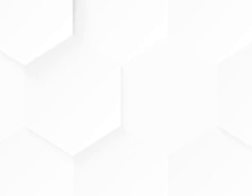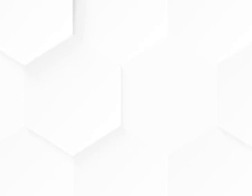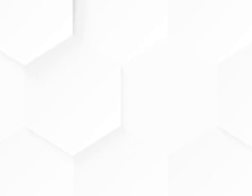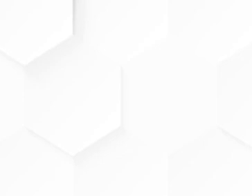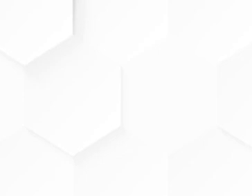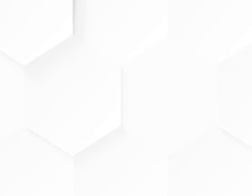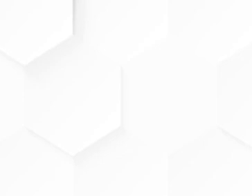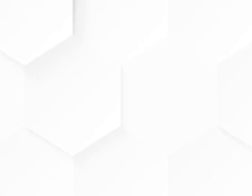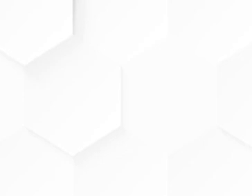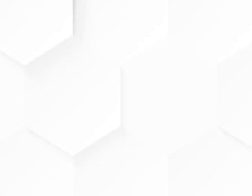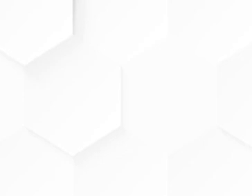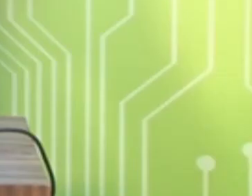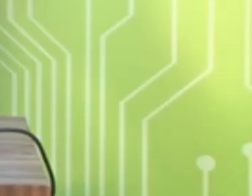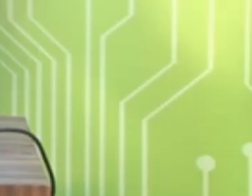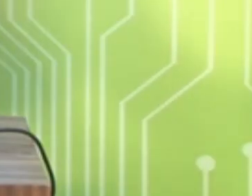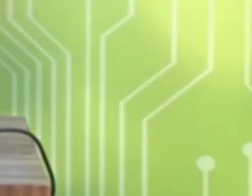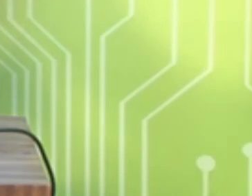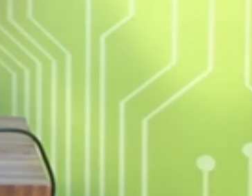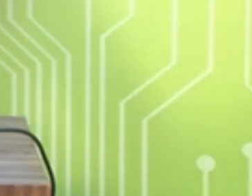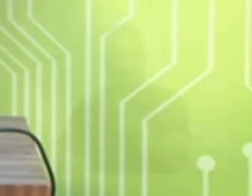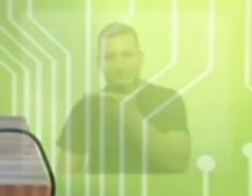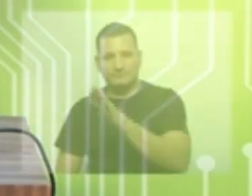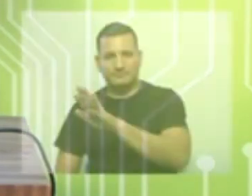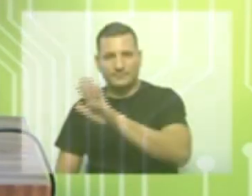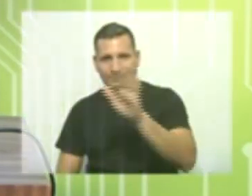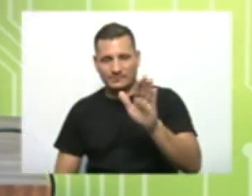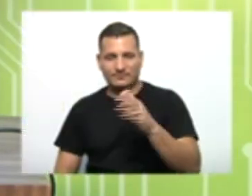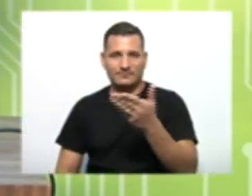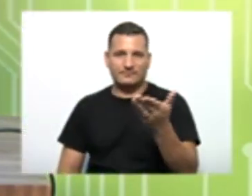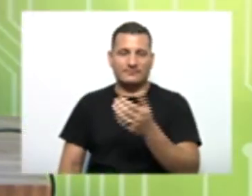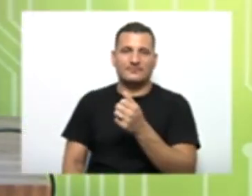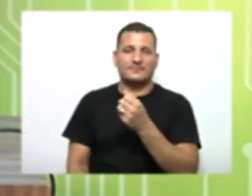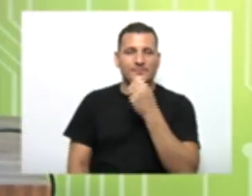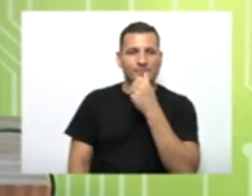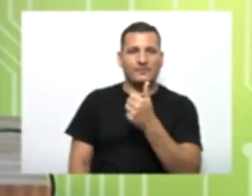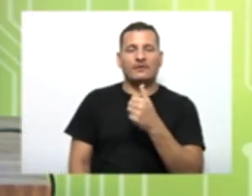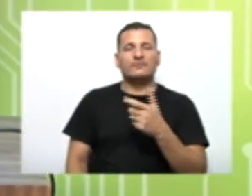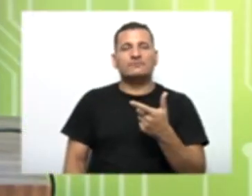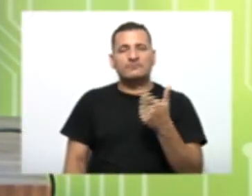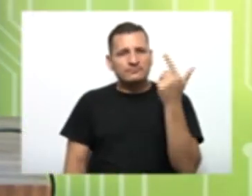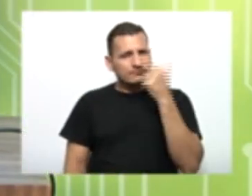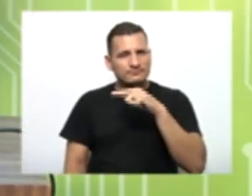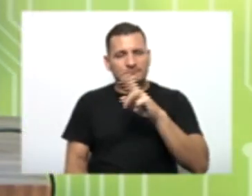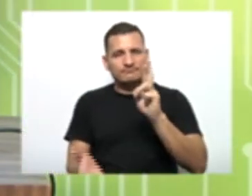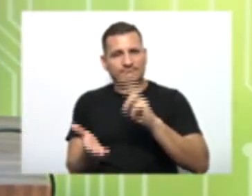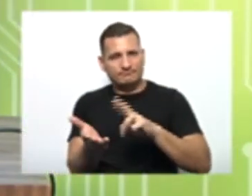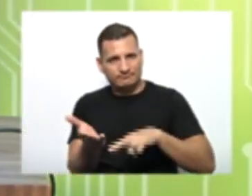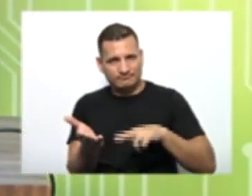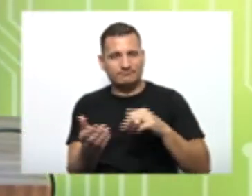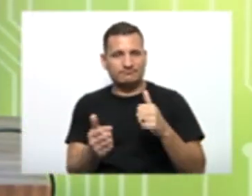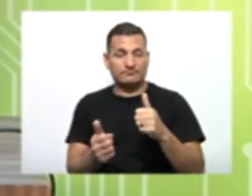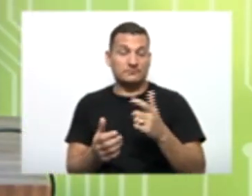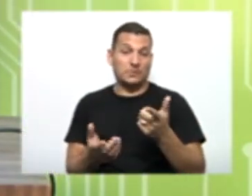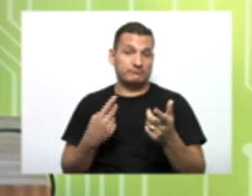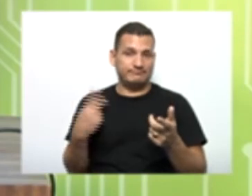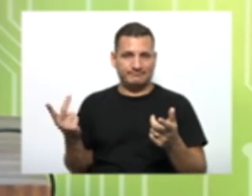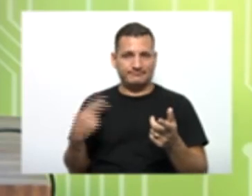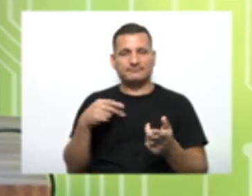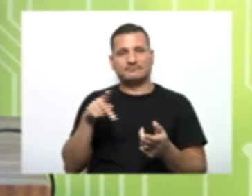possam aplicar essa lei, que é uma ferramenta extremamente importante para a sociedade. O link para a pesquisa é